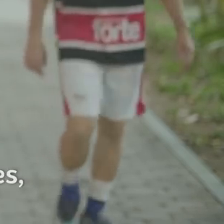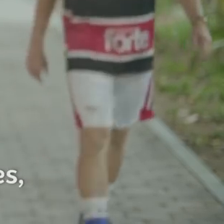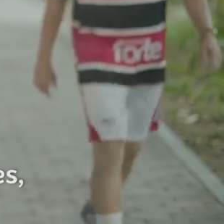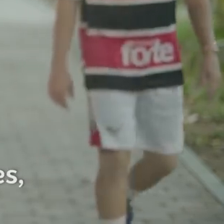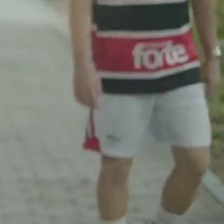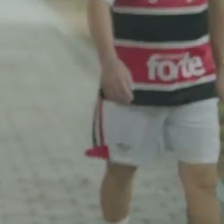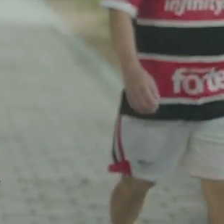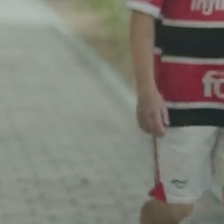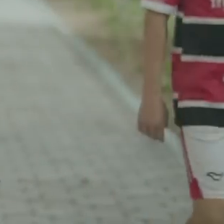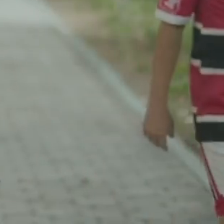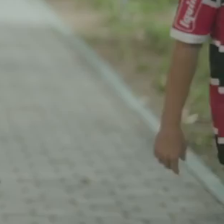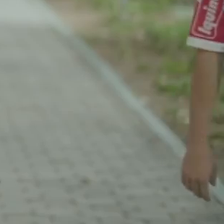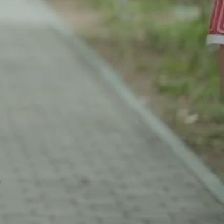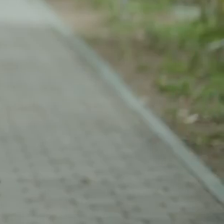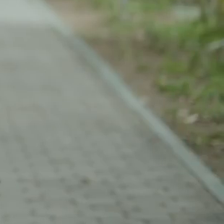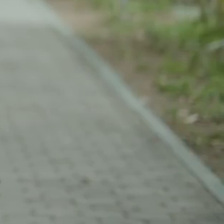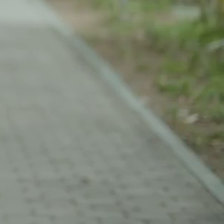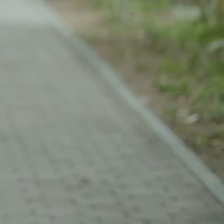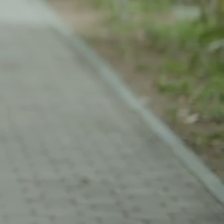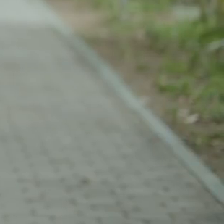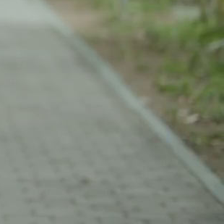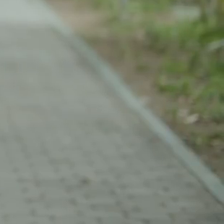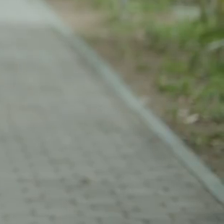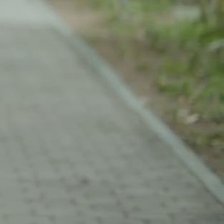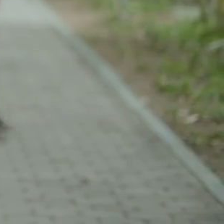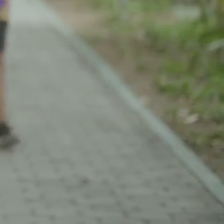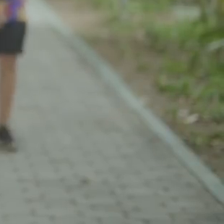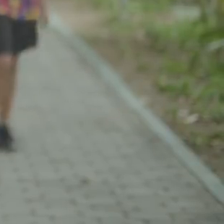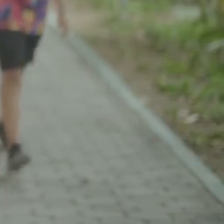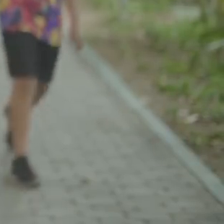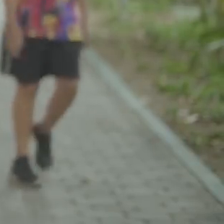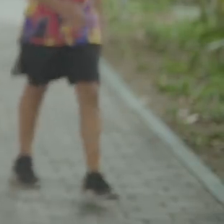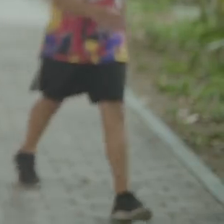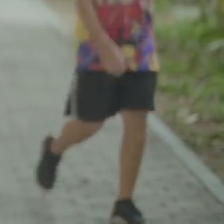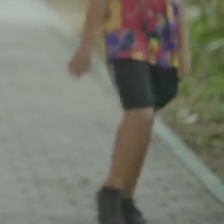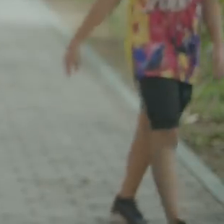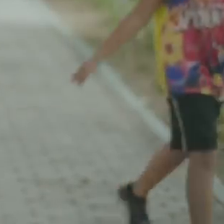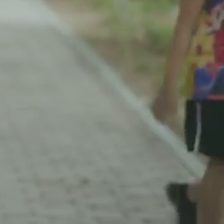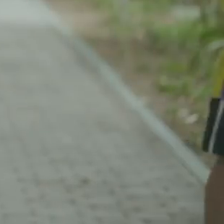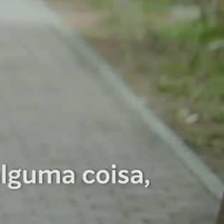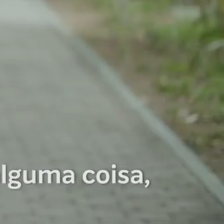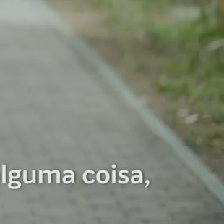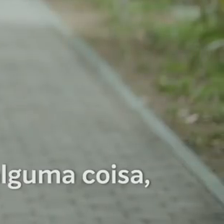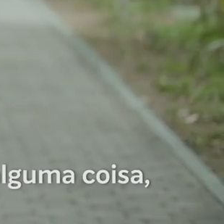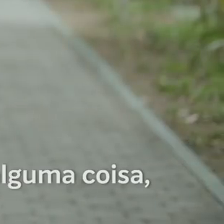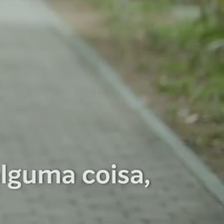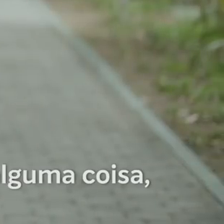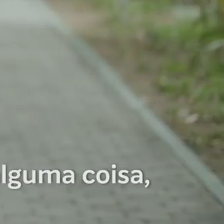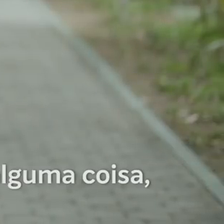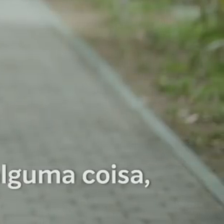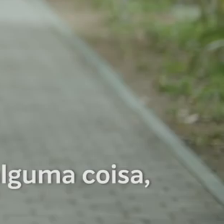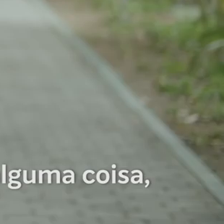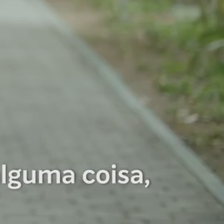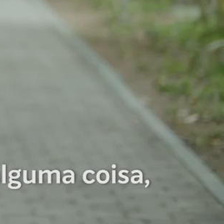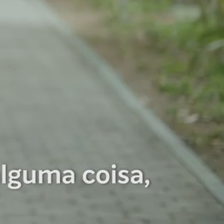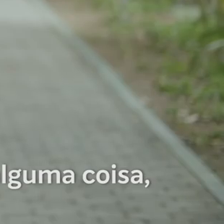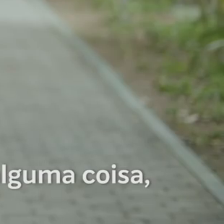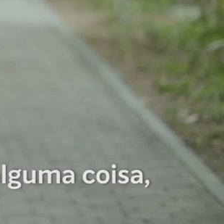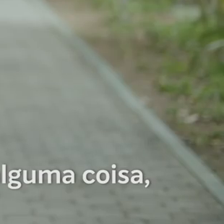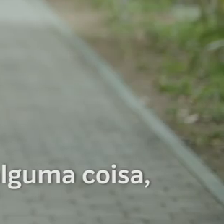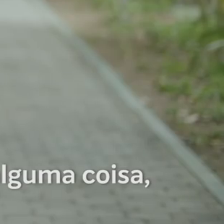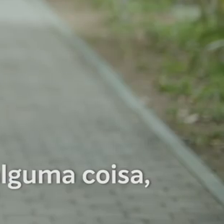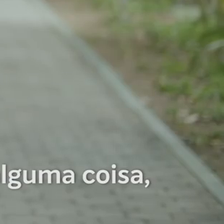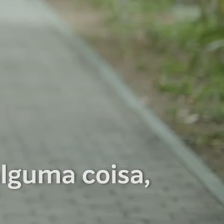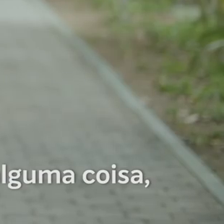Agamenon Magalhães para poder chegar no centro da cidade. E depois da Via Parque ficou muito melhor transitar. Você evita constantemente, no